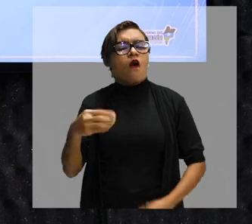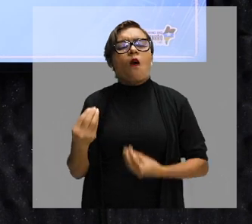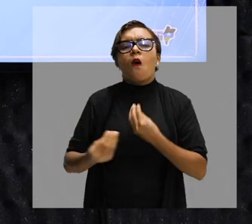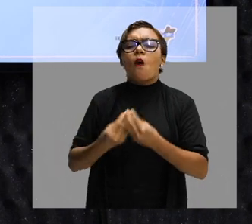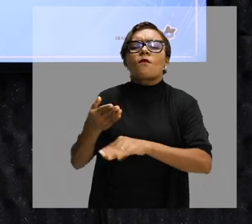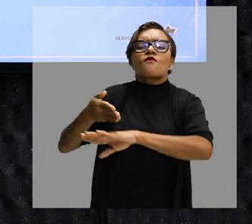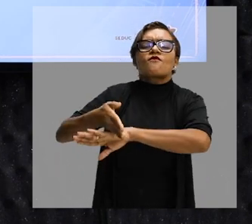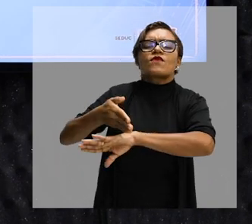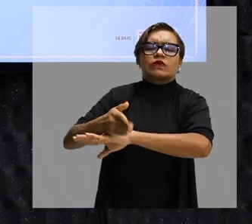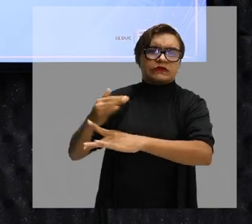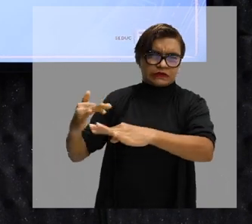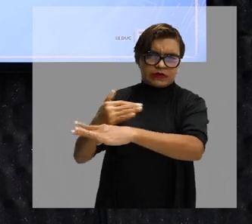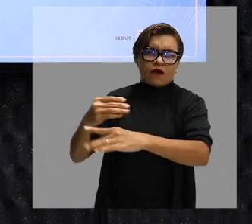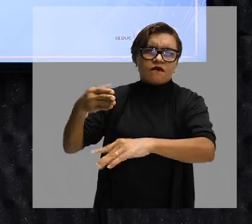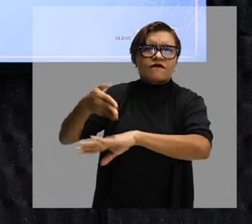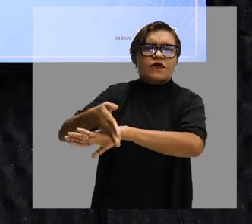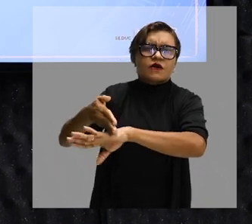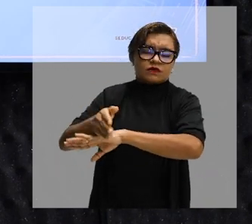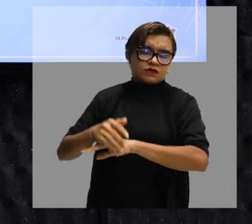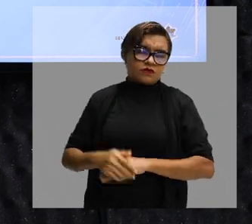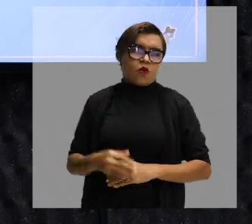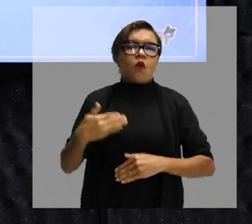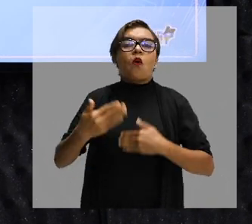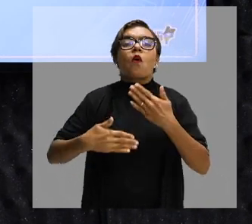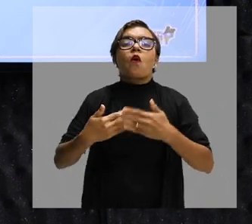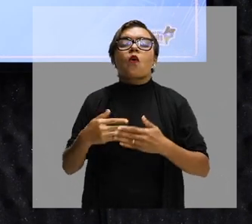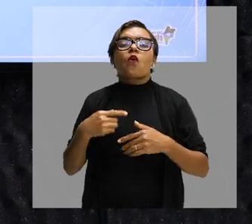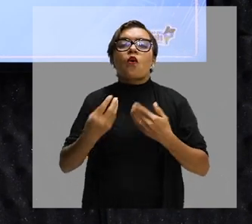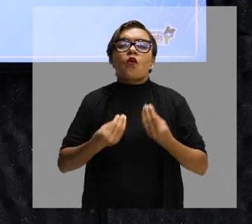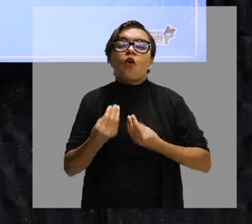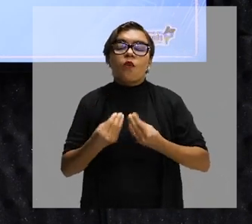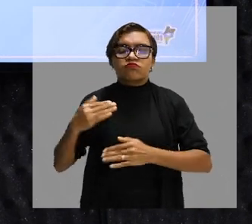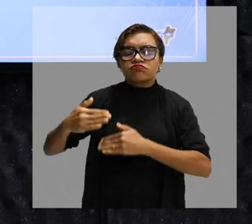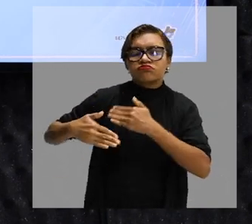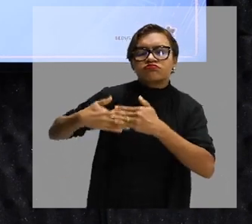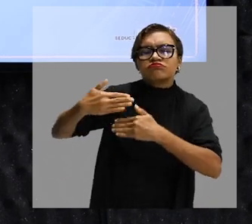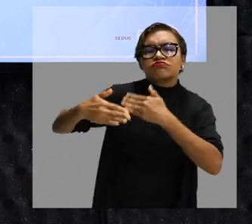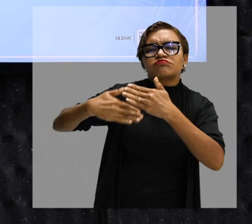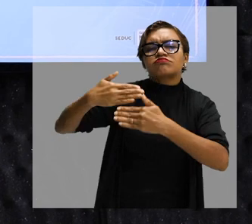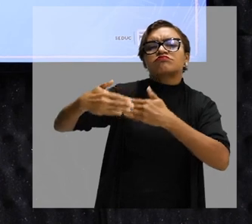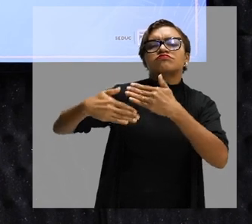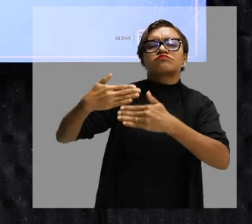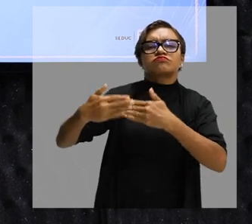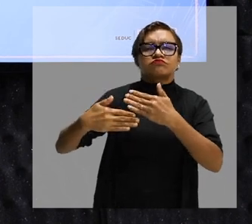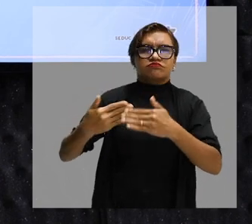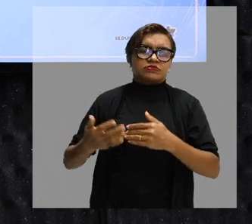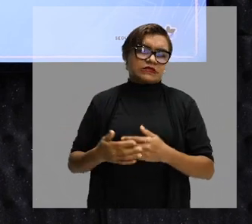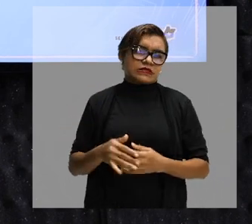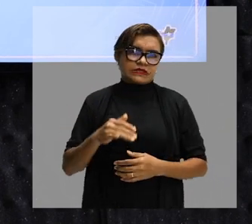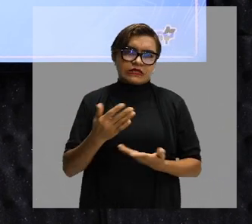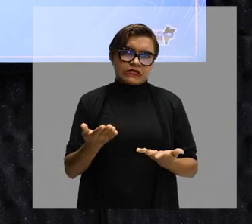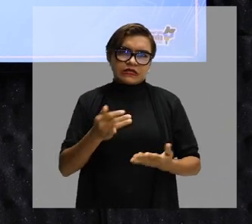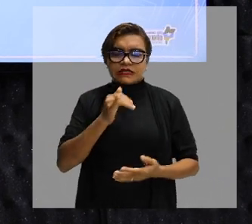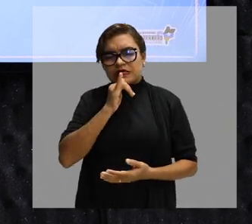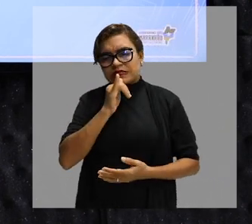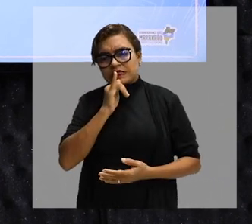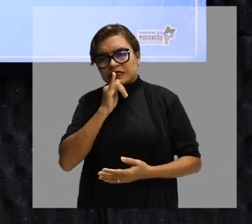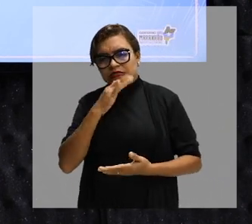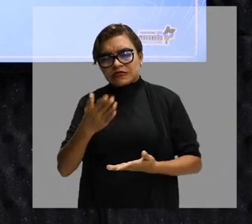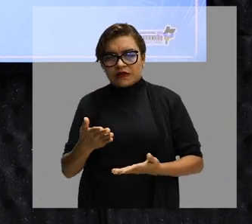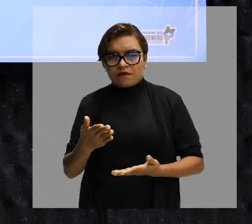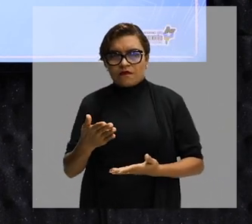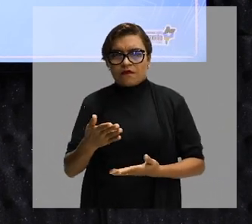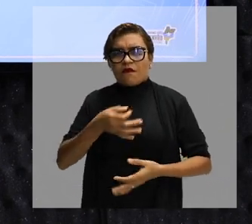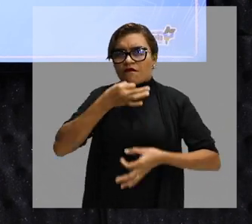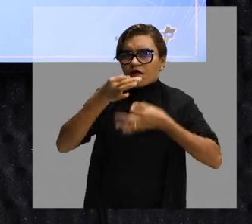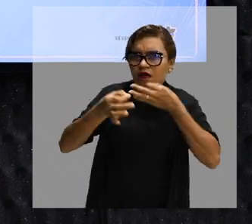pessoa ia desenvolver essa sua intromissão, no caso da Hélade na Ágora, por exemplo, onde ele ia fazer seu discurso,